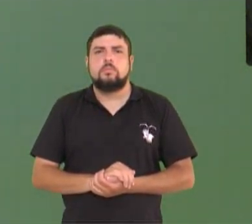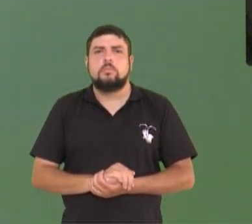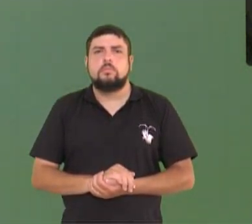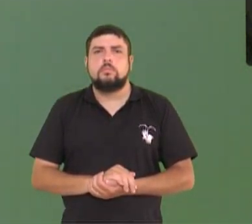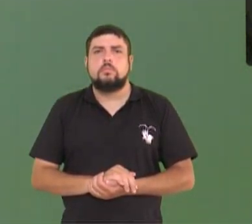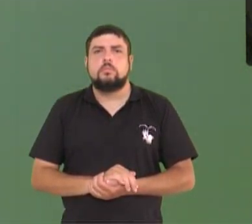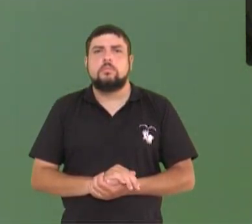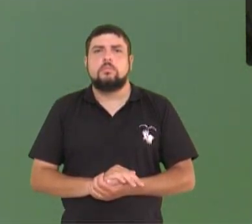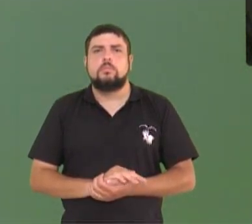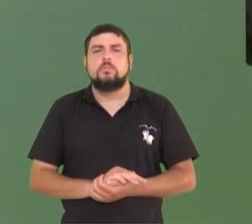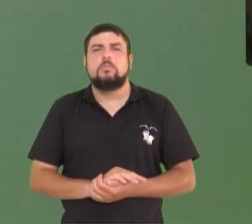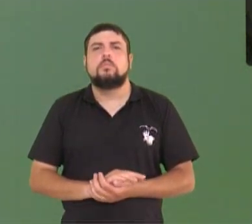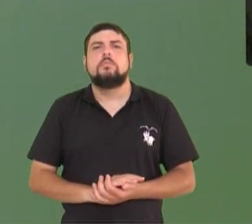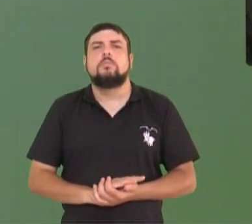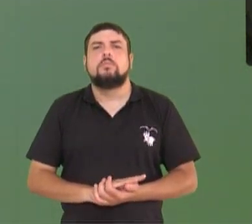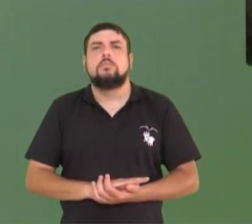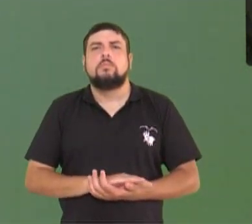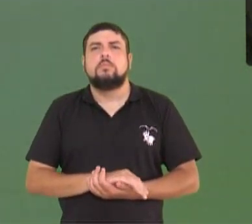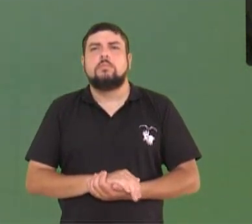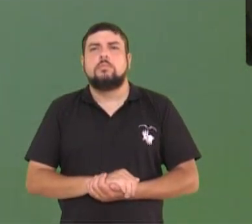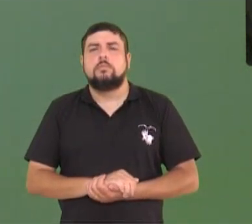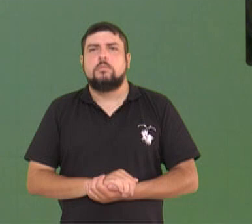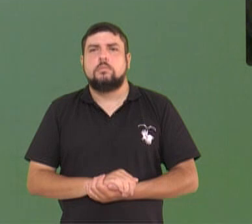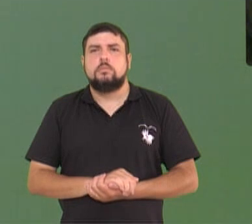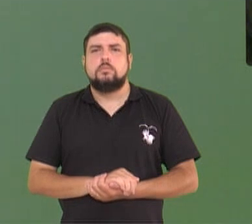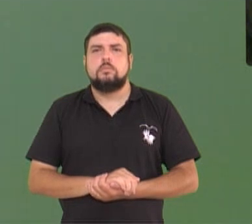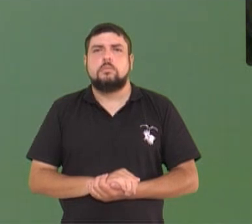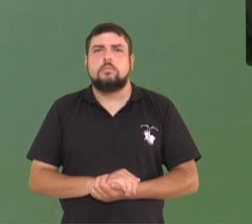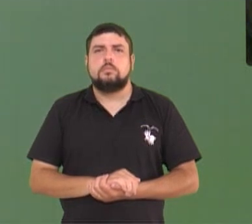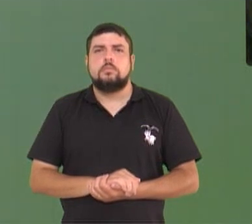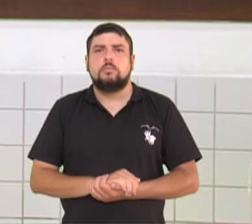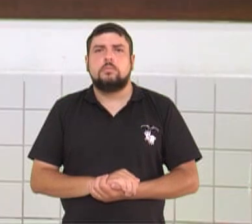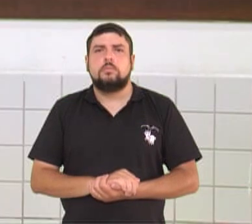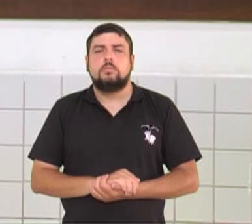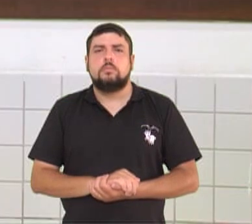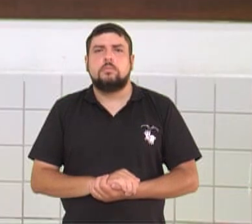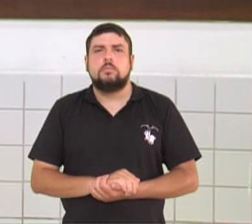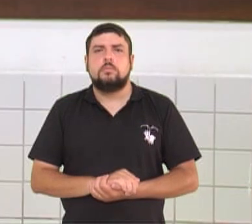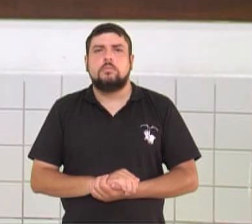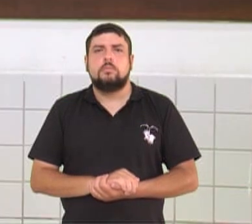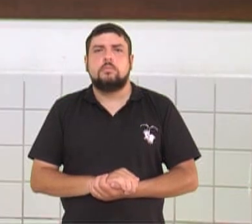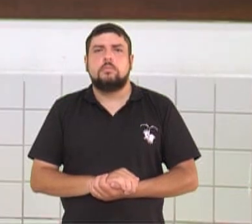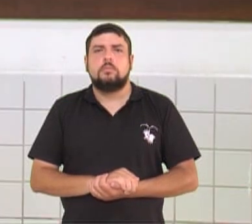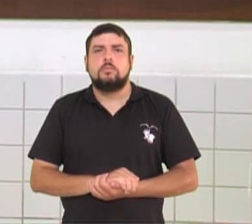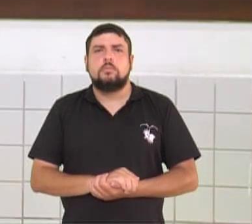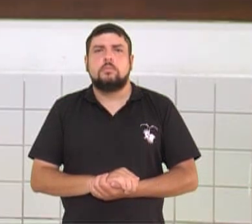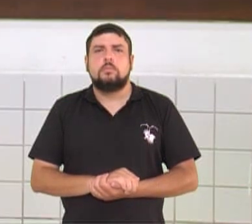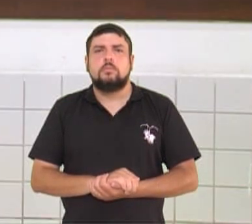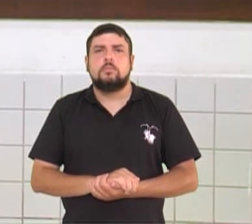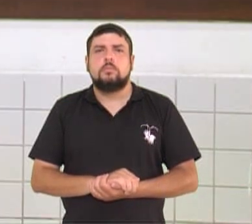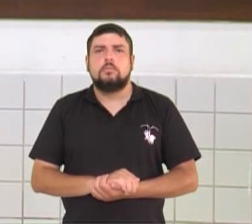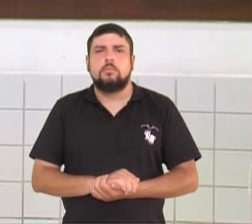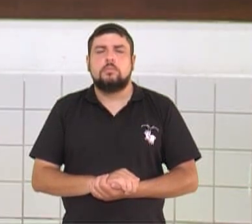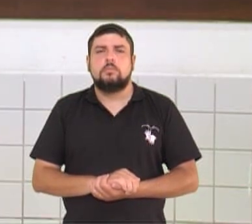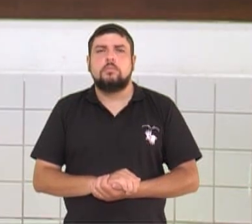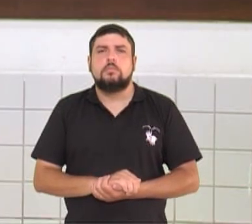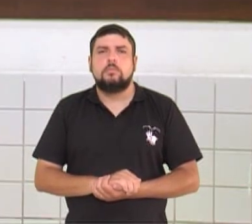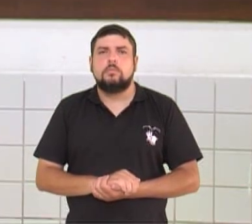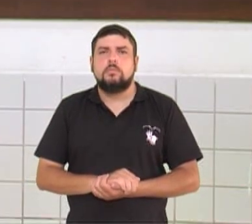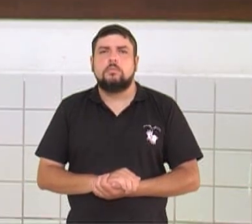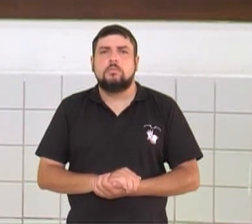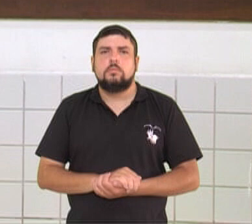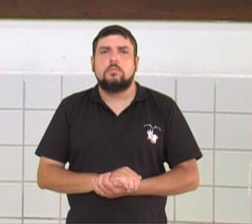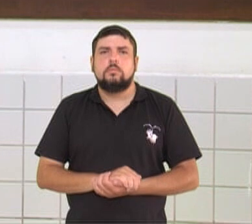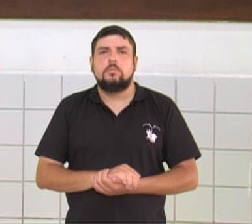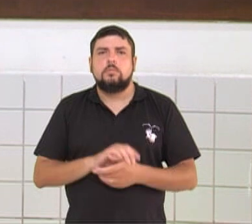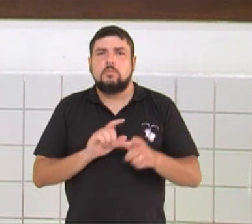o intervalo está aberto, então a gente não coloca o risquinho ali na parte de baixo. E nessa última, x é maior ou igual a